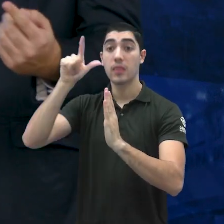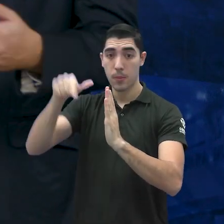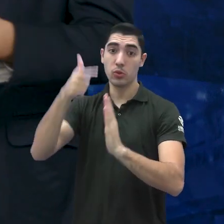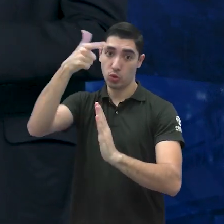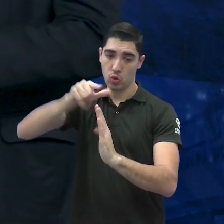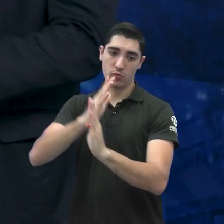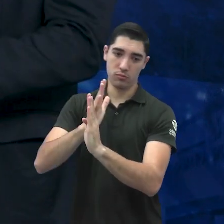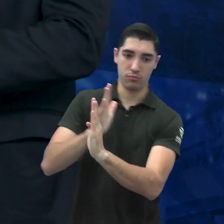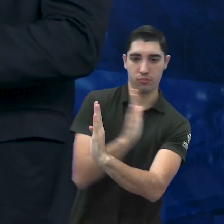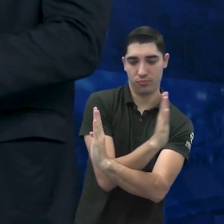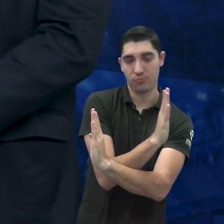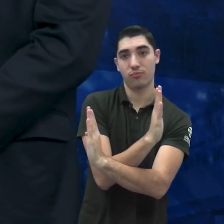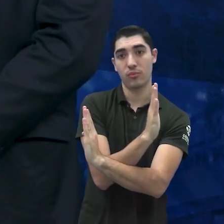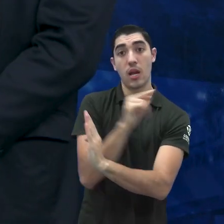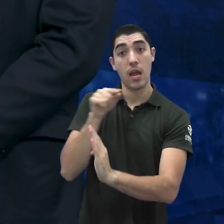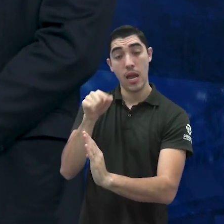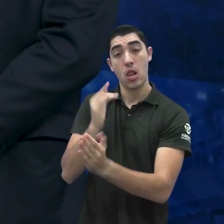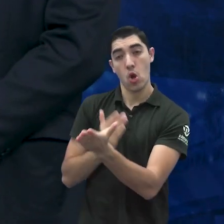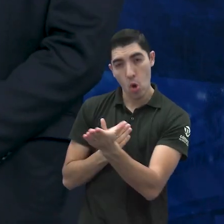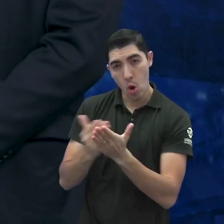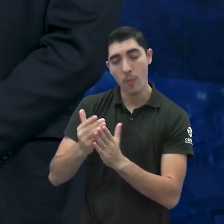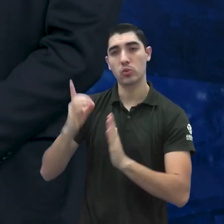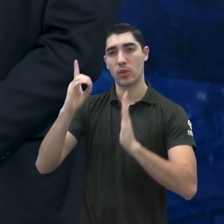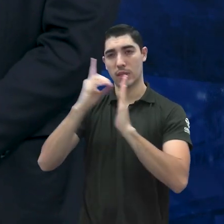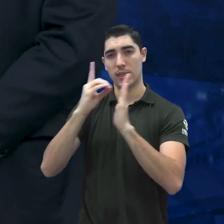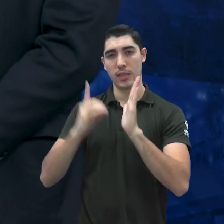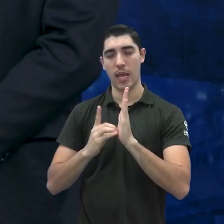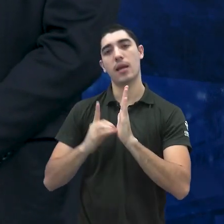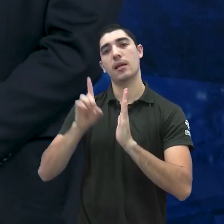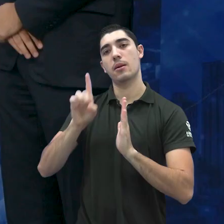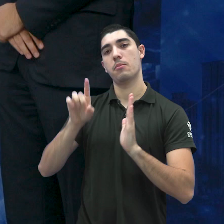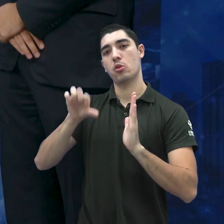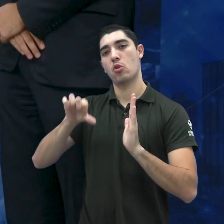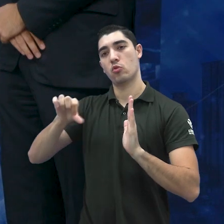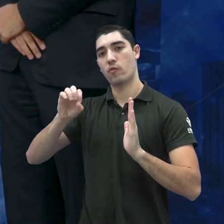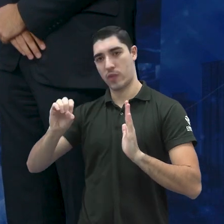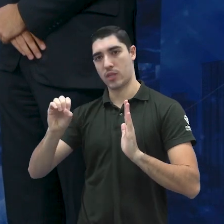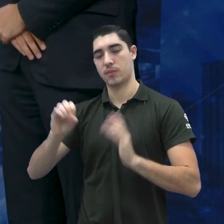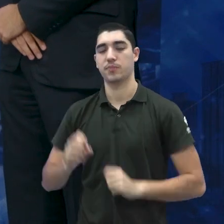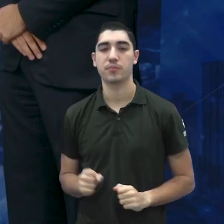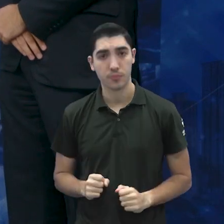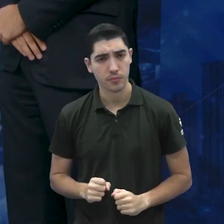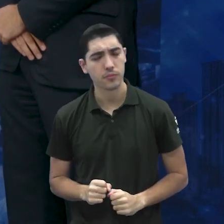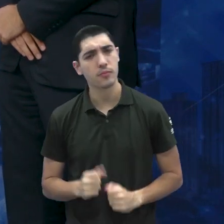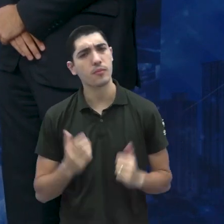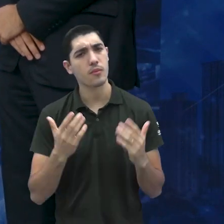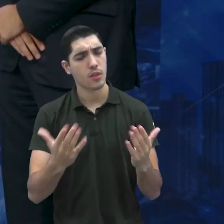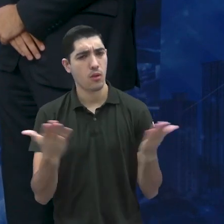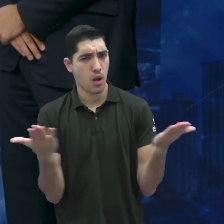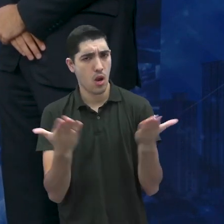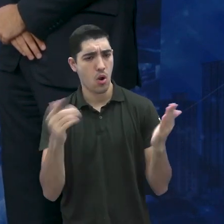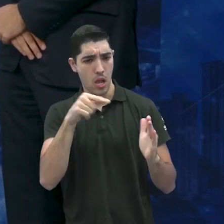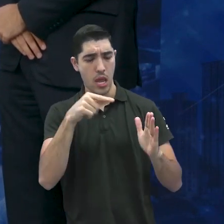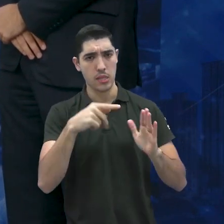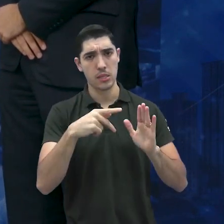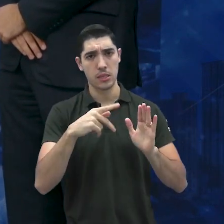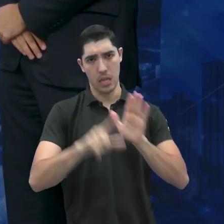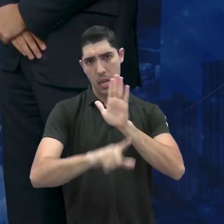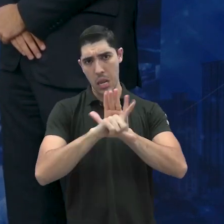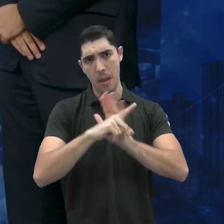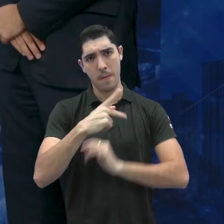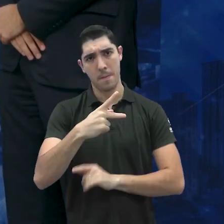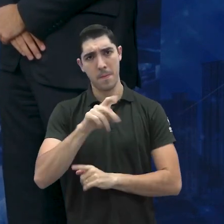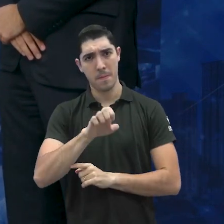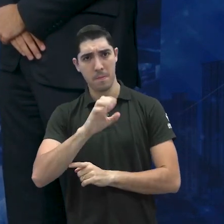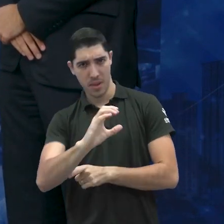uma reeleição. Isso aconteceu no final, na segunda metade da década de 90. E agora, com essa PEC, né, que está sendo